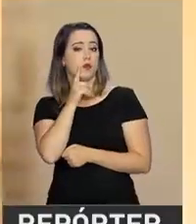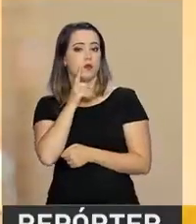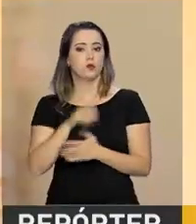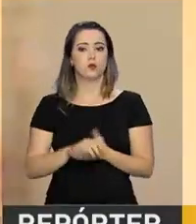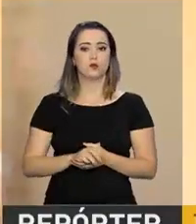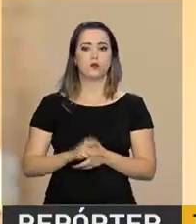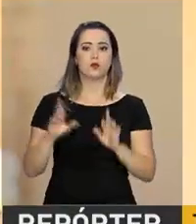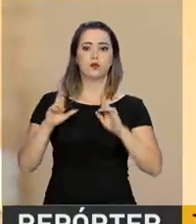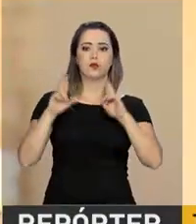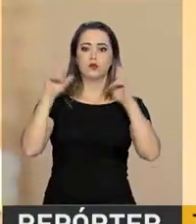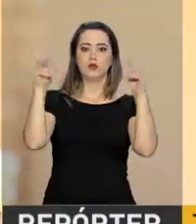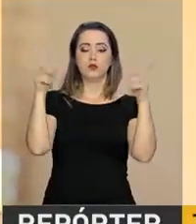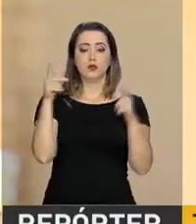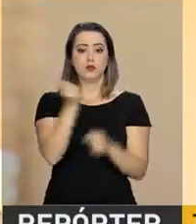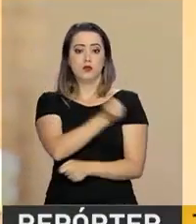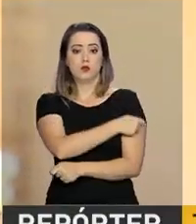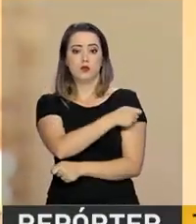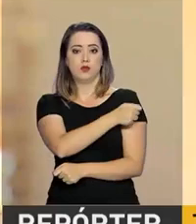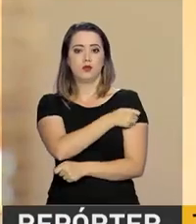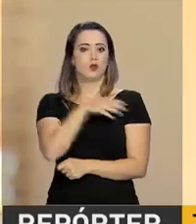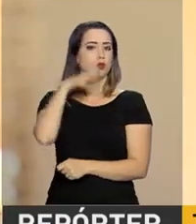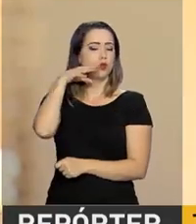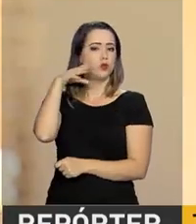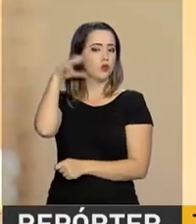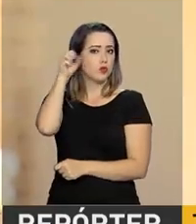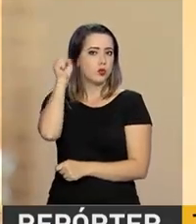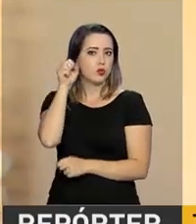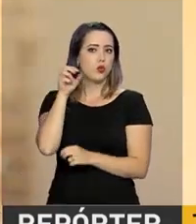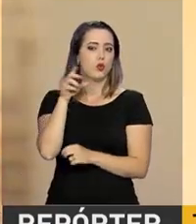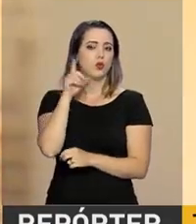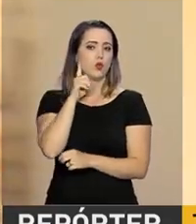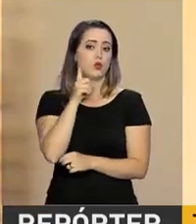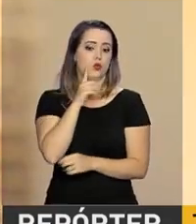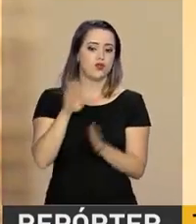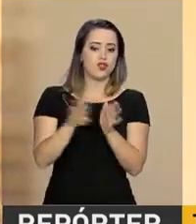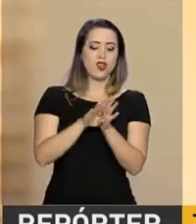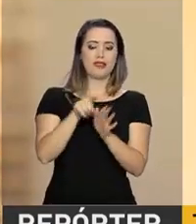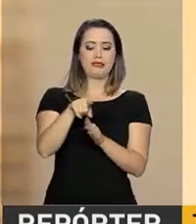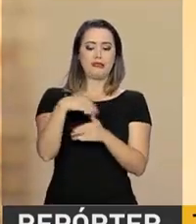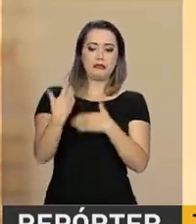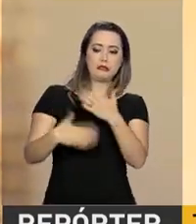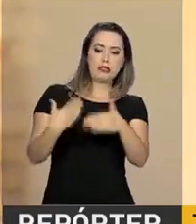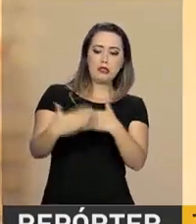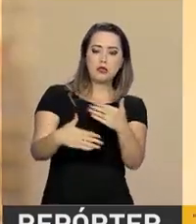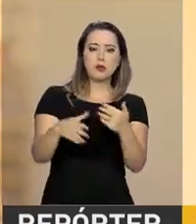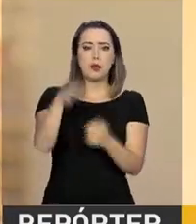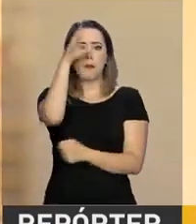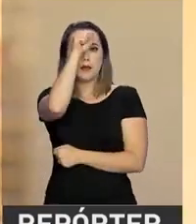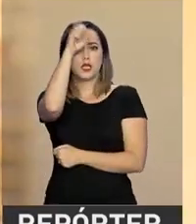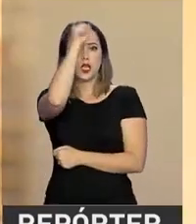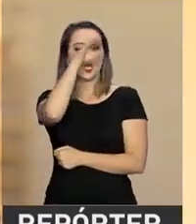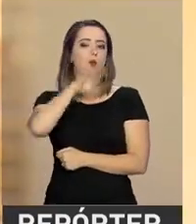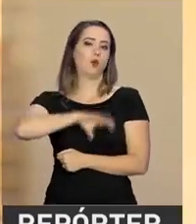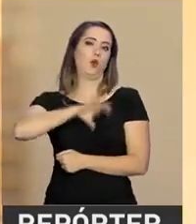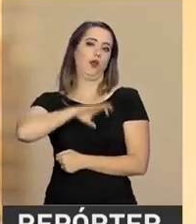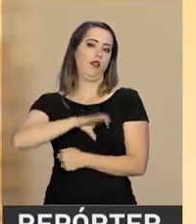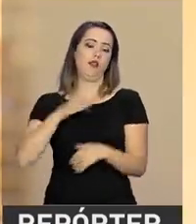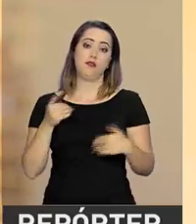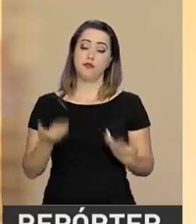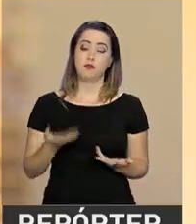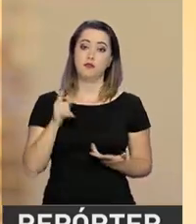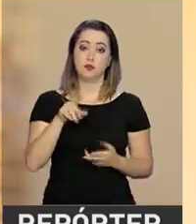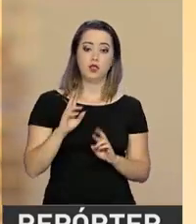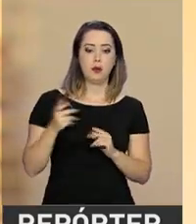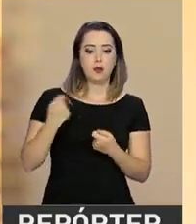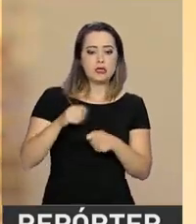Diferentemente dos alunos que ouvem, o aluno surdo, quando chega para nós, ele ainda está em processo de aquisição da língua portuguesa. Então, a